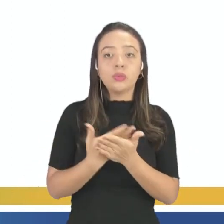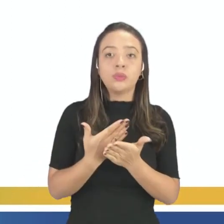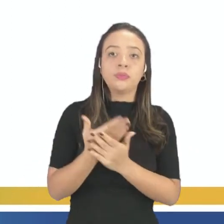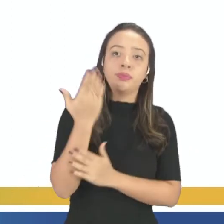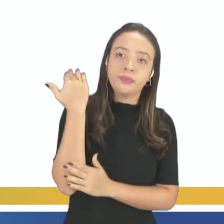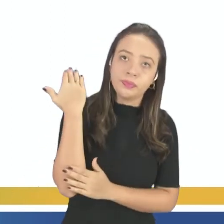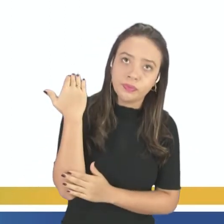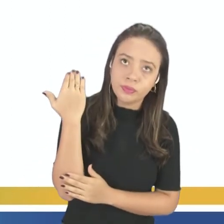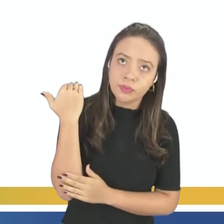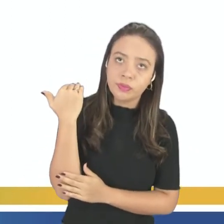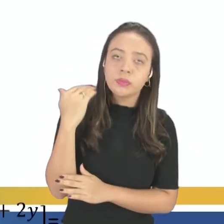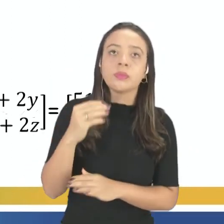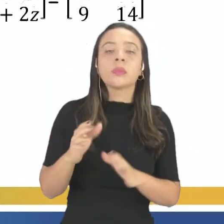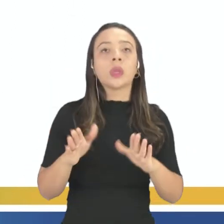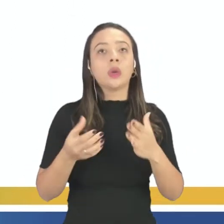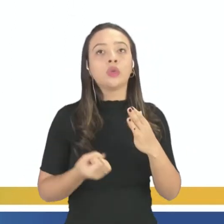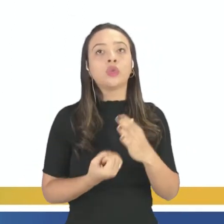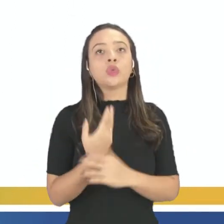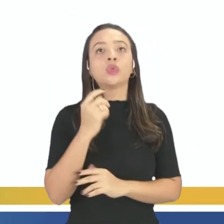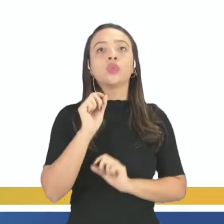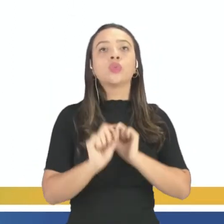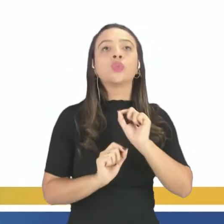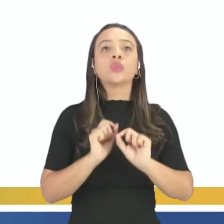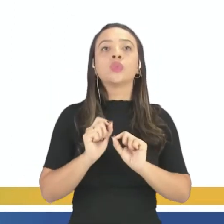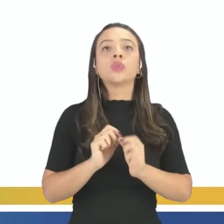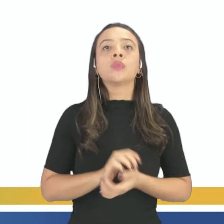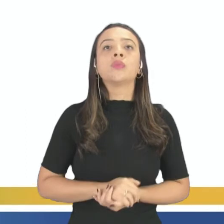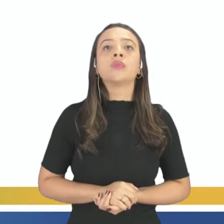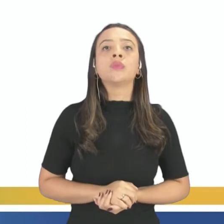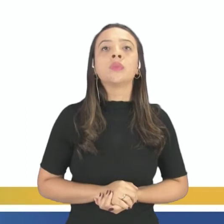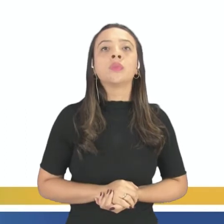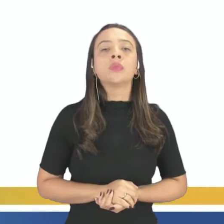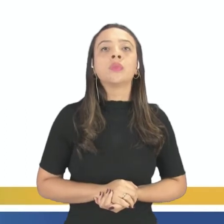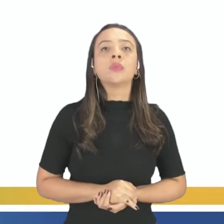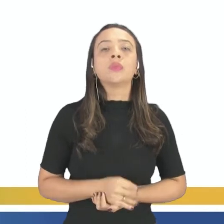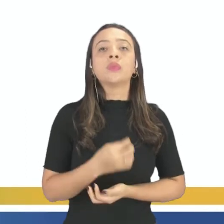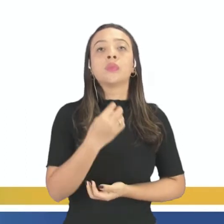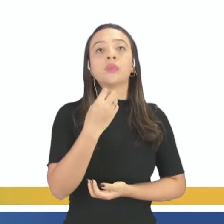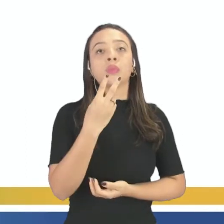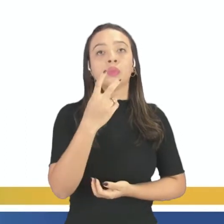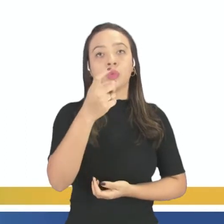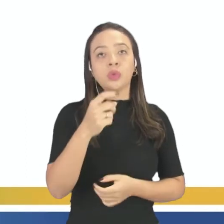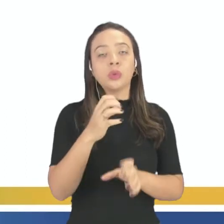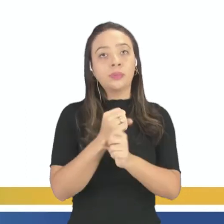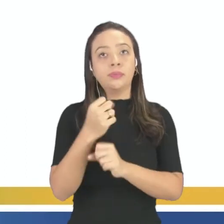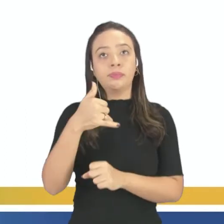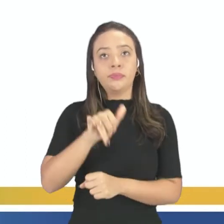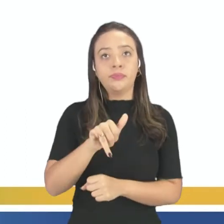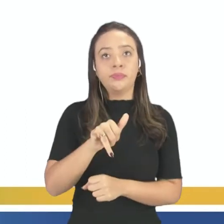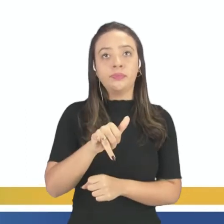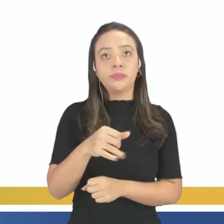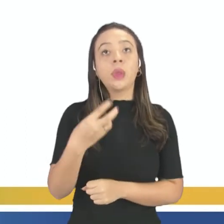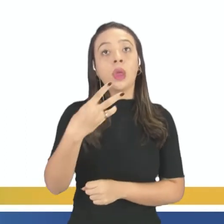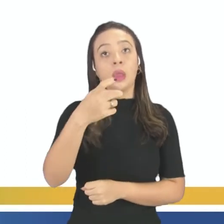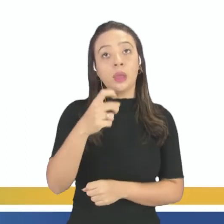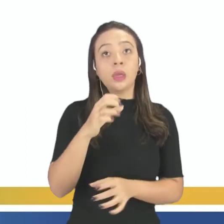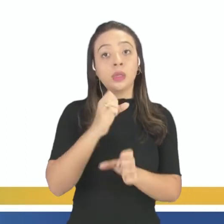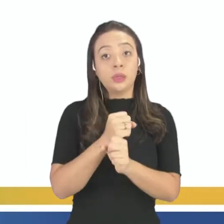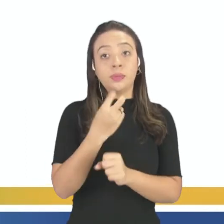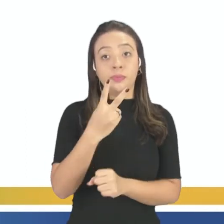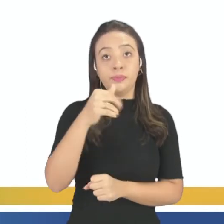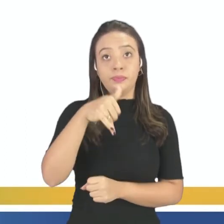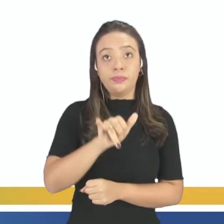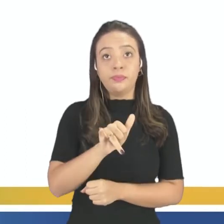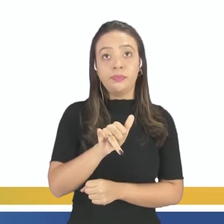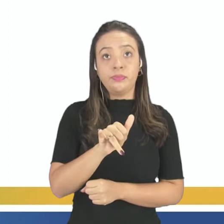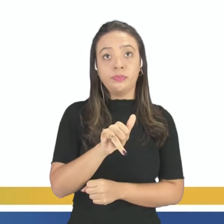anteriores. E aí nós teremos a seguinte expressão, 2x mais y, 3x mais